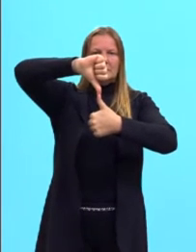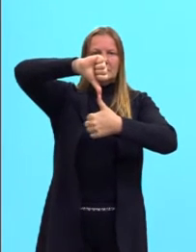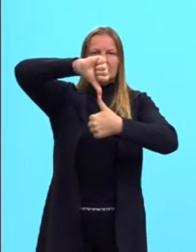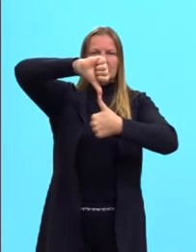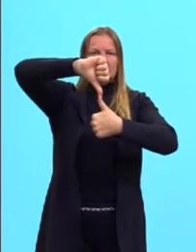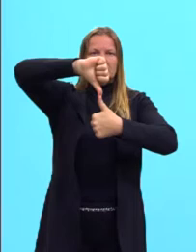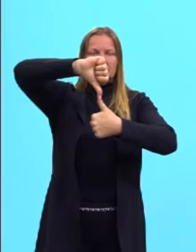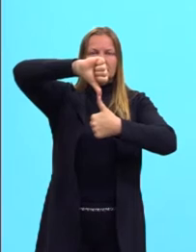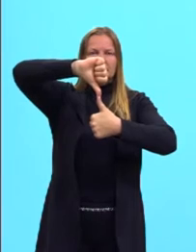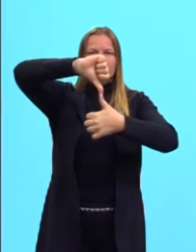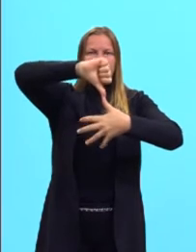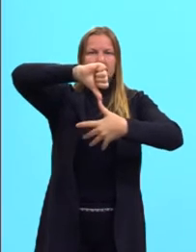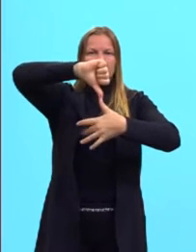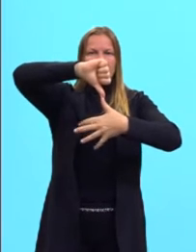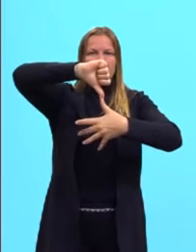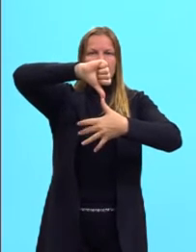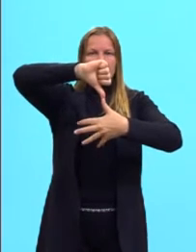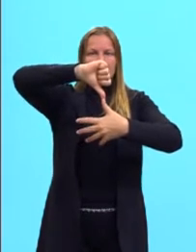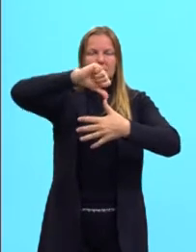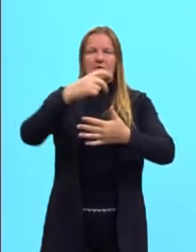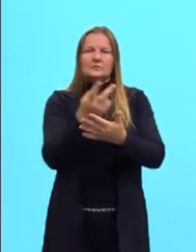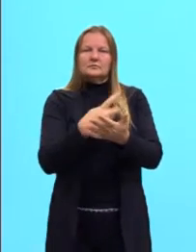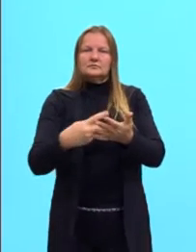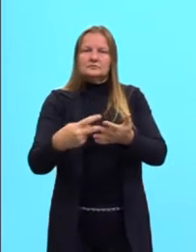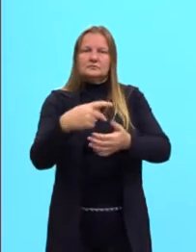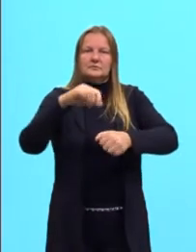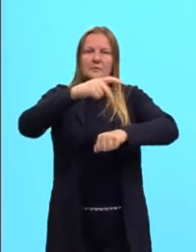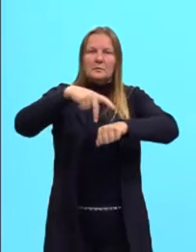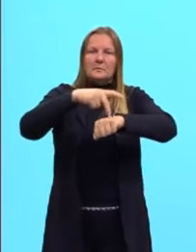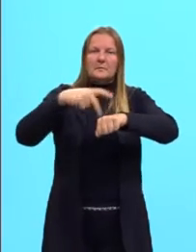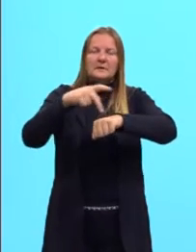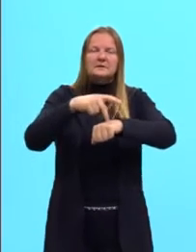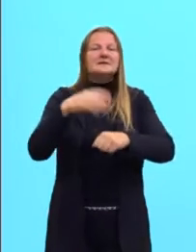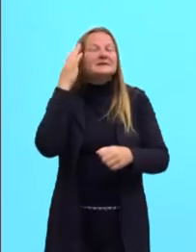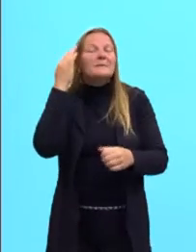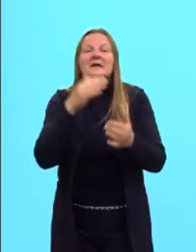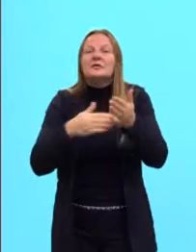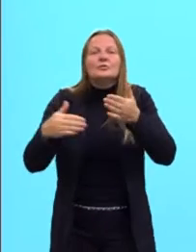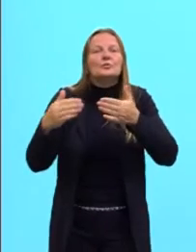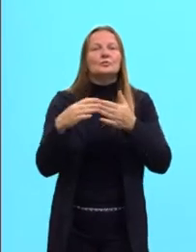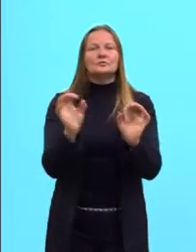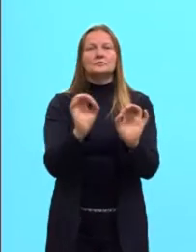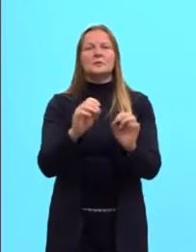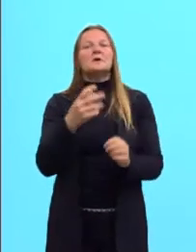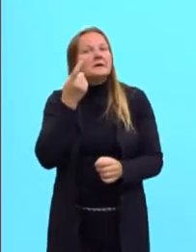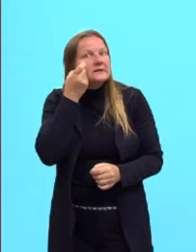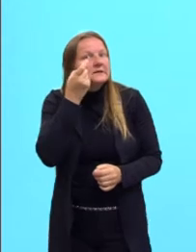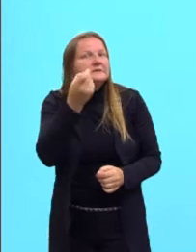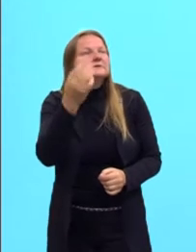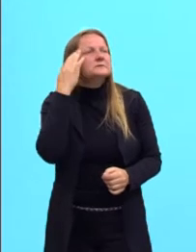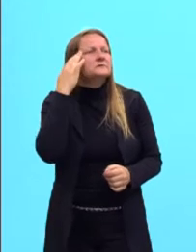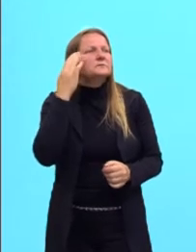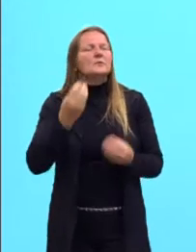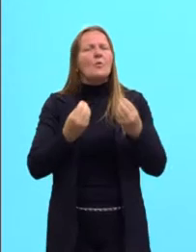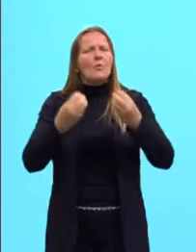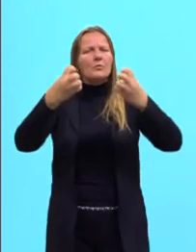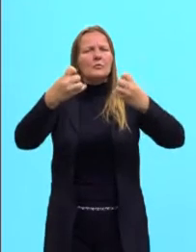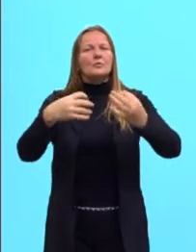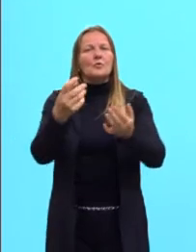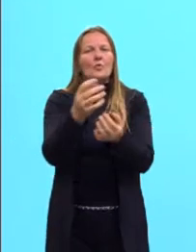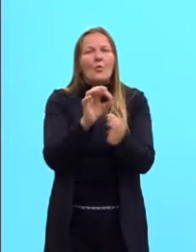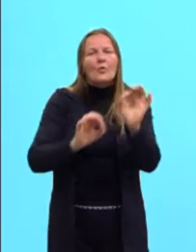Central e América do Sul tá aqui a divisão dos países precisa saber de todos não não precisa saber Mas é interessante sempre saber